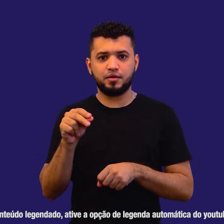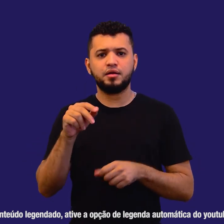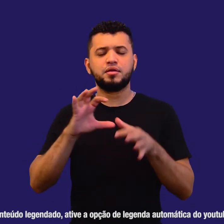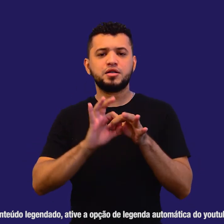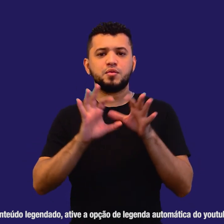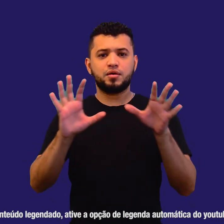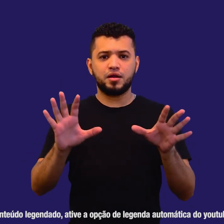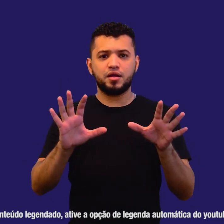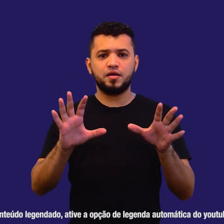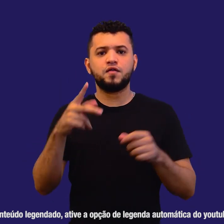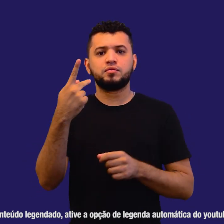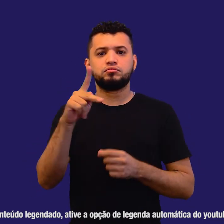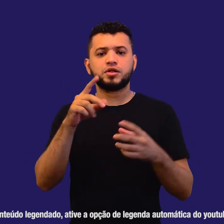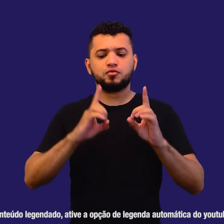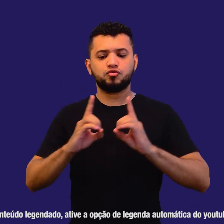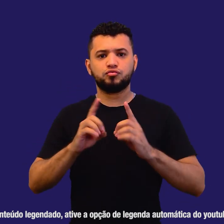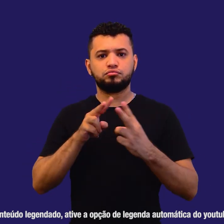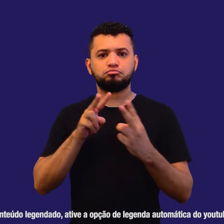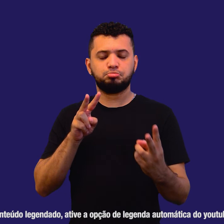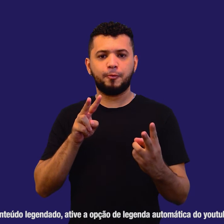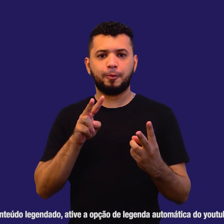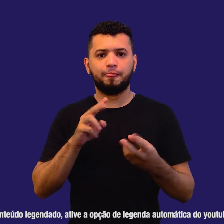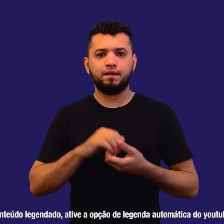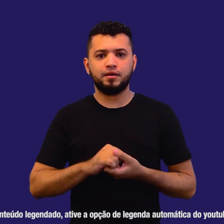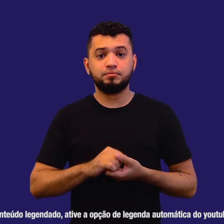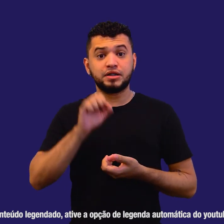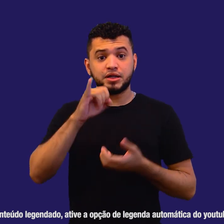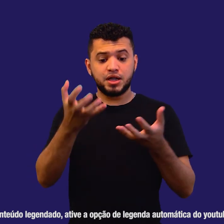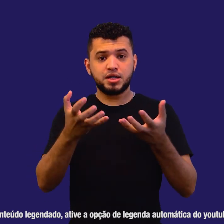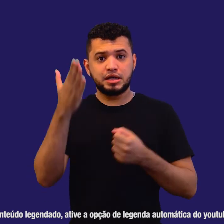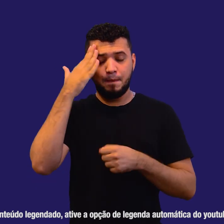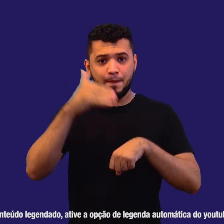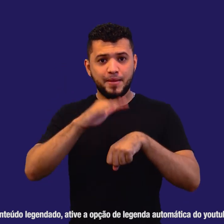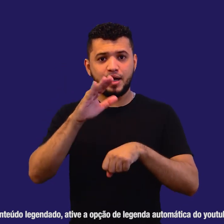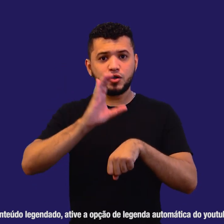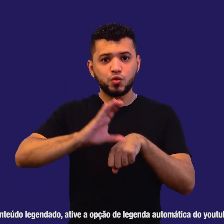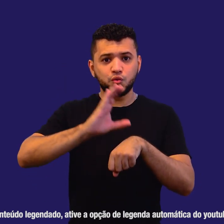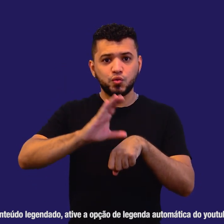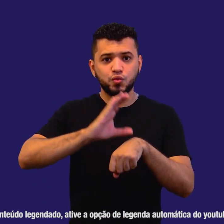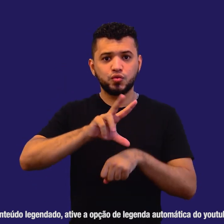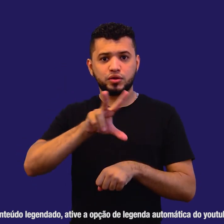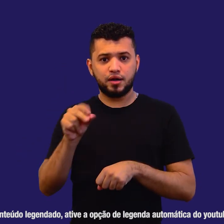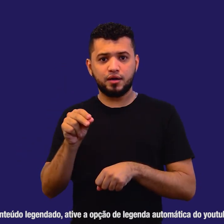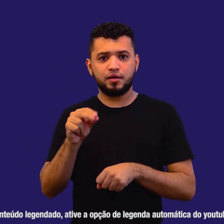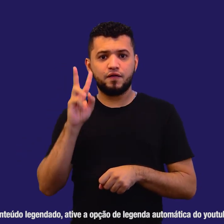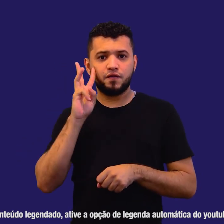ele está disponível na sua plataforma favorita. Se quiser saber mais sobre os nossos cursos,